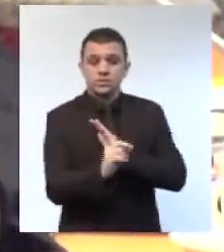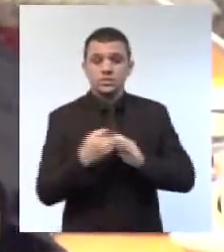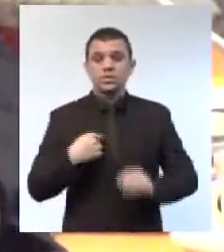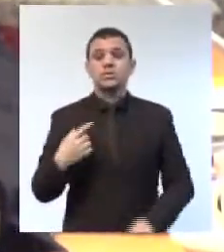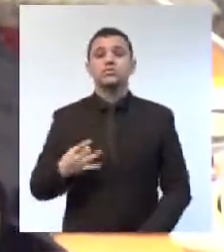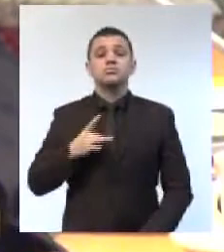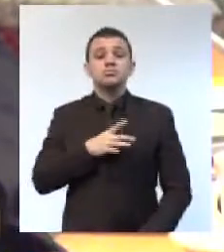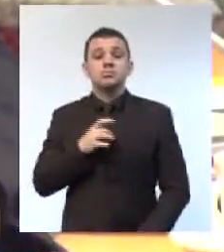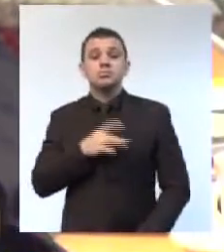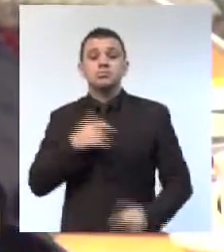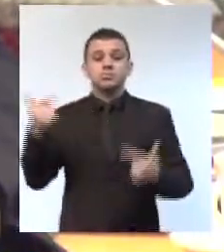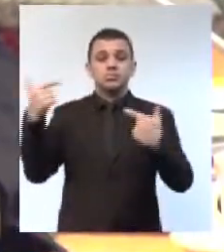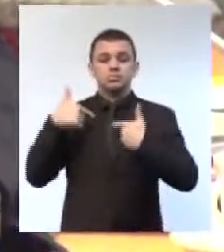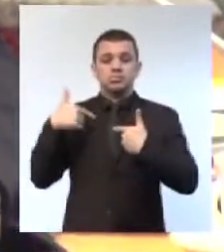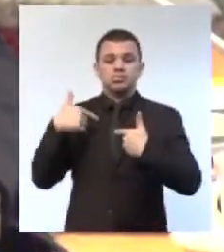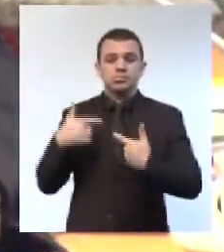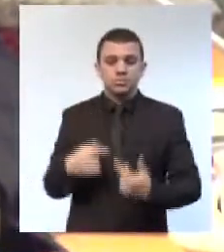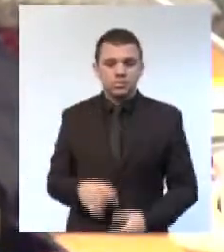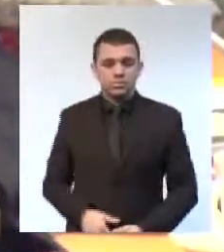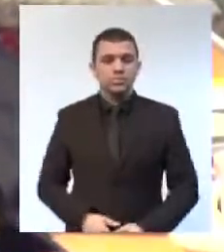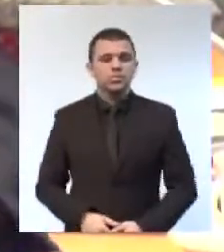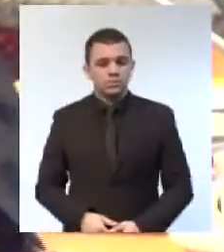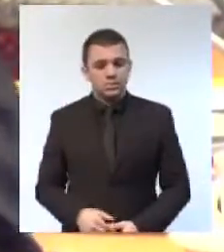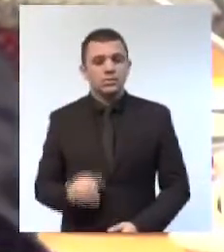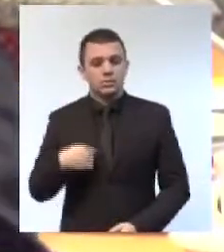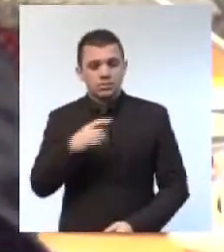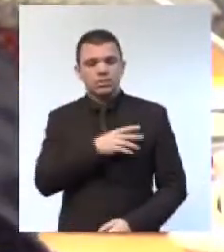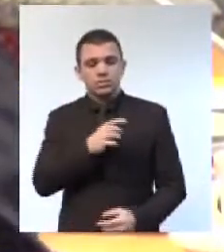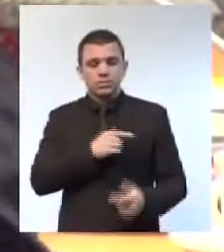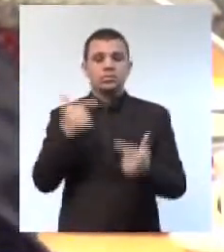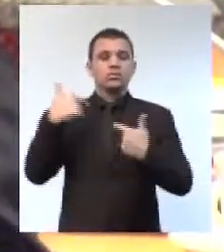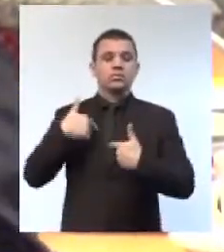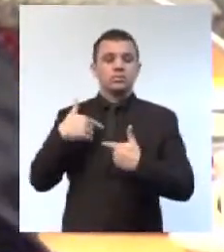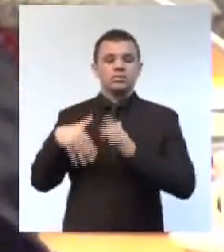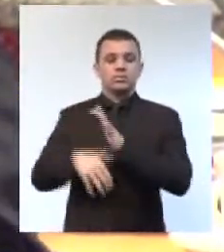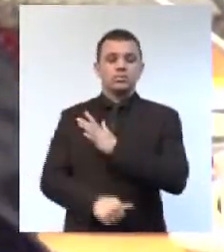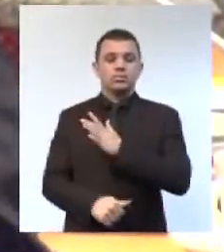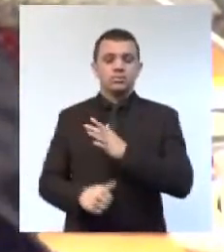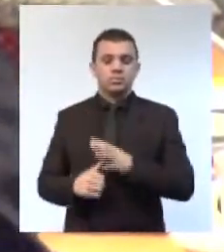deputado. Eu tenho medo de ser assaltado.